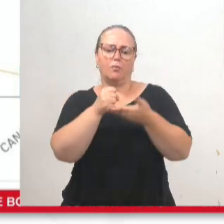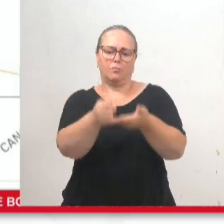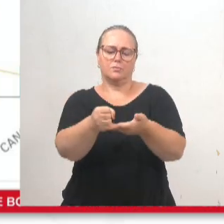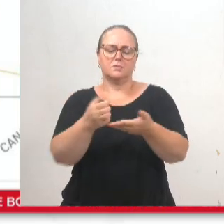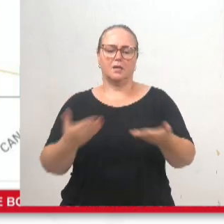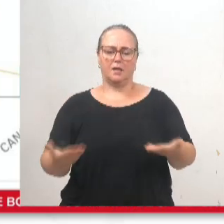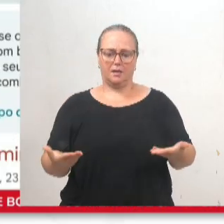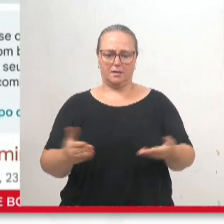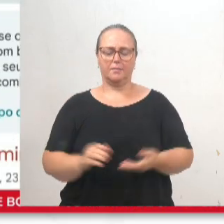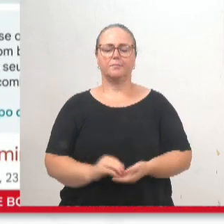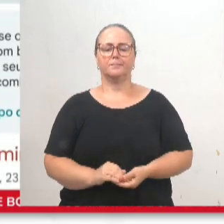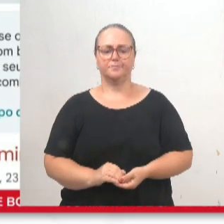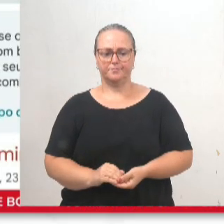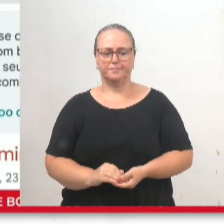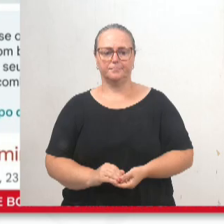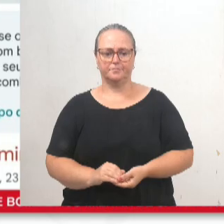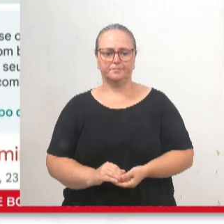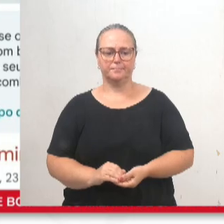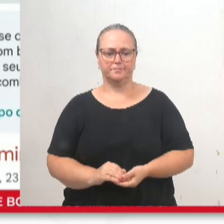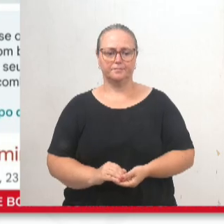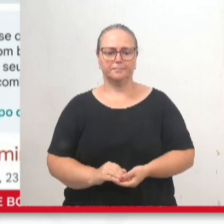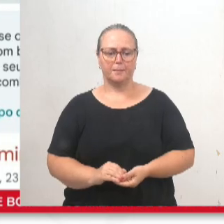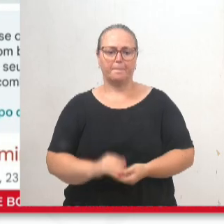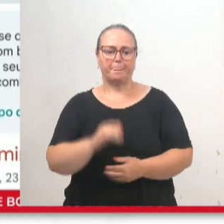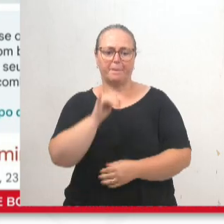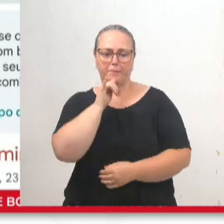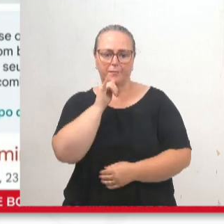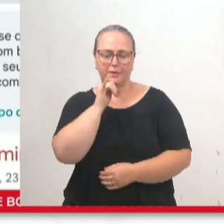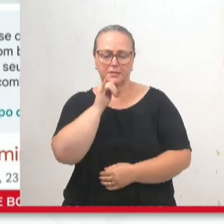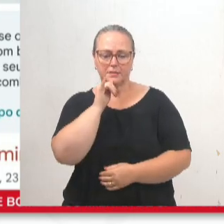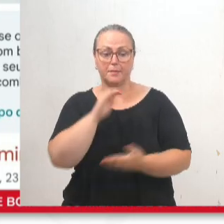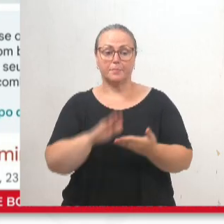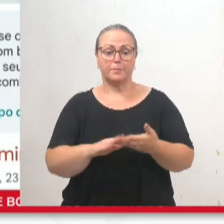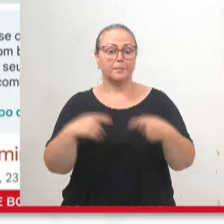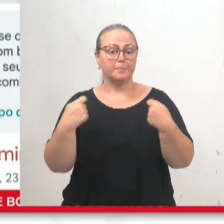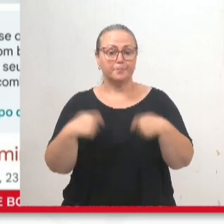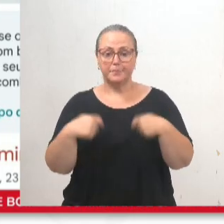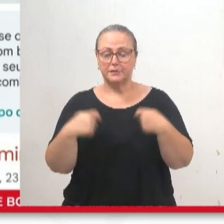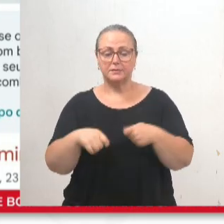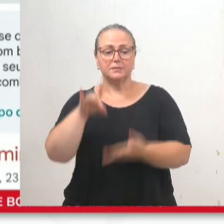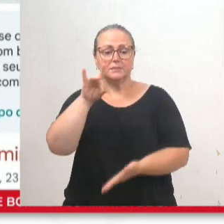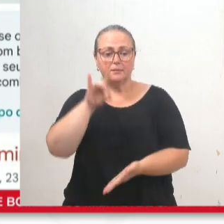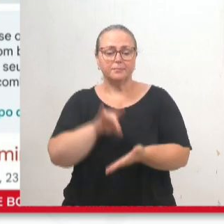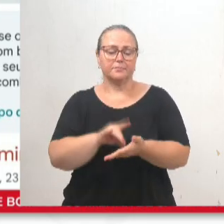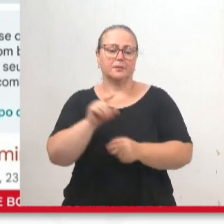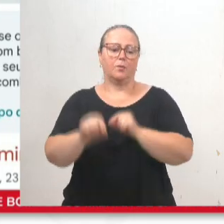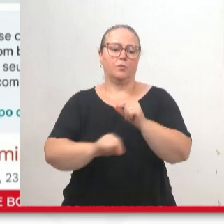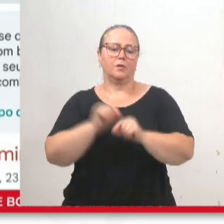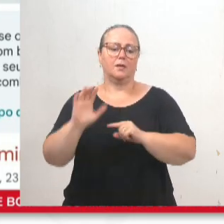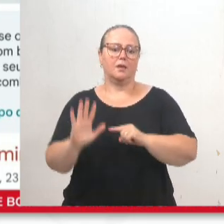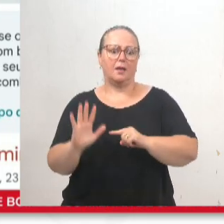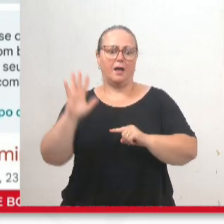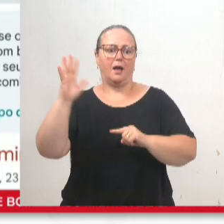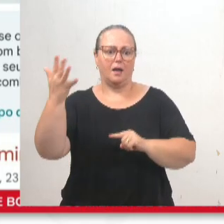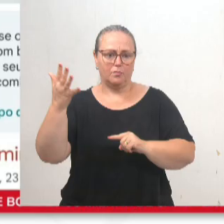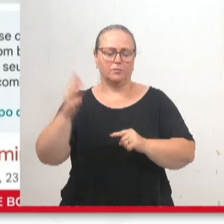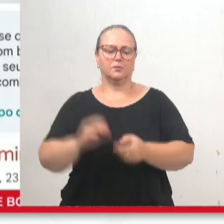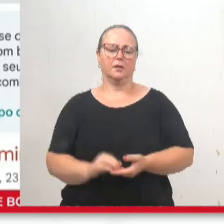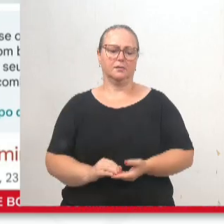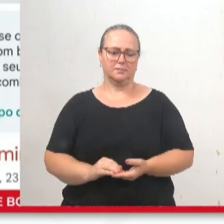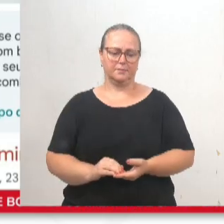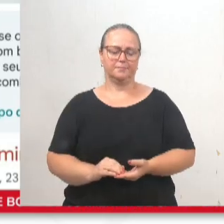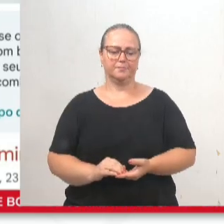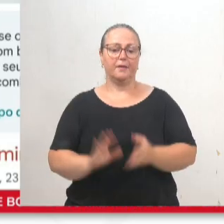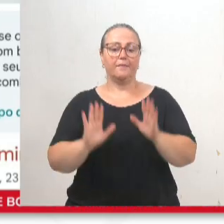dados para que traga justamente de maneira objetiva uma versão oficial da nossa corporação em relação a isso. E